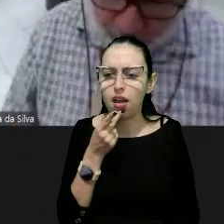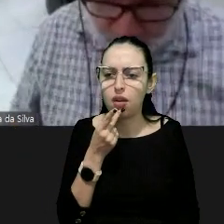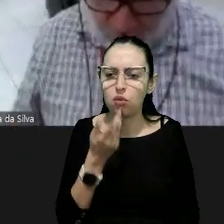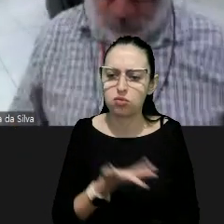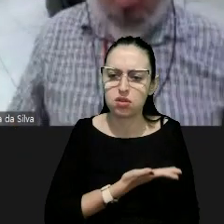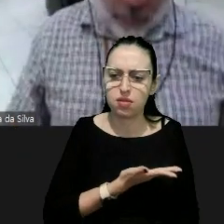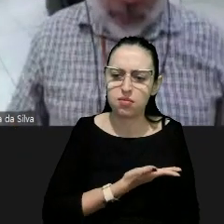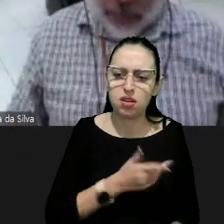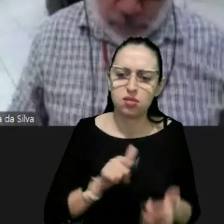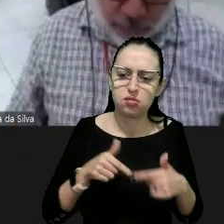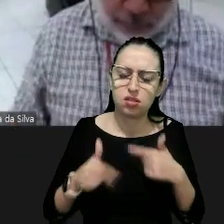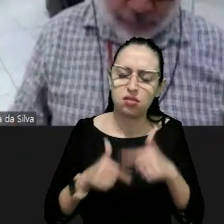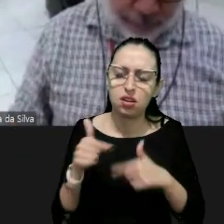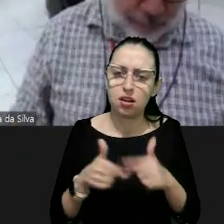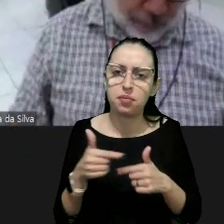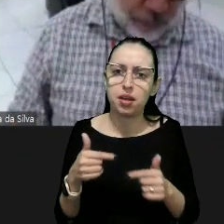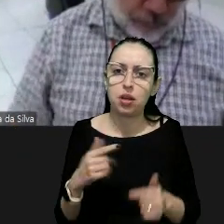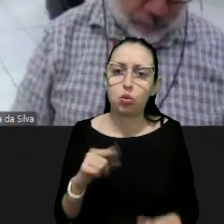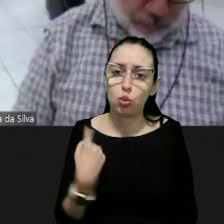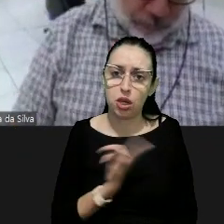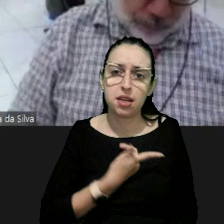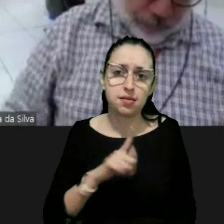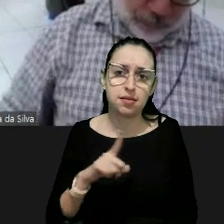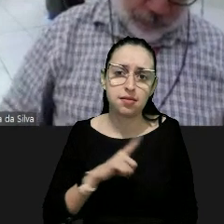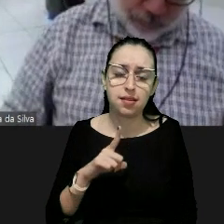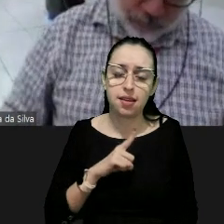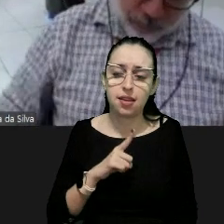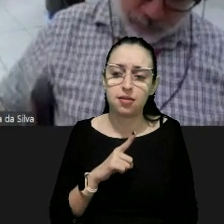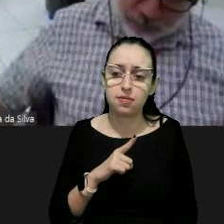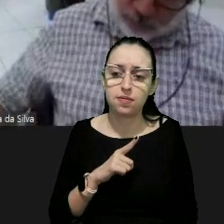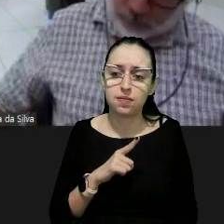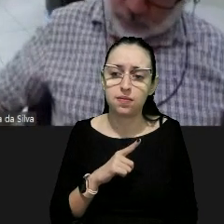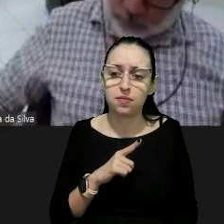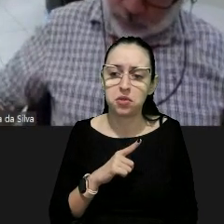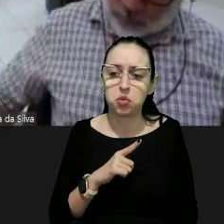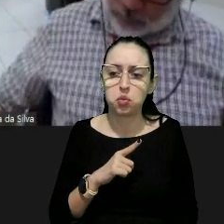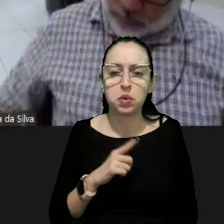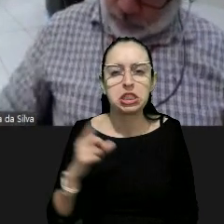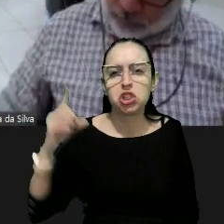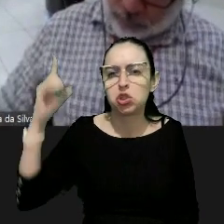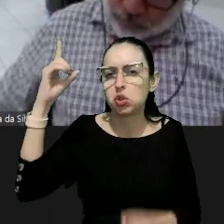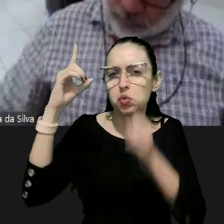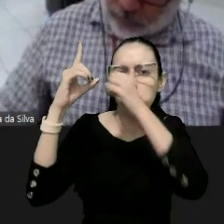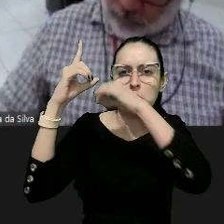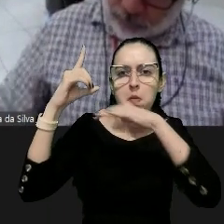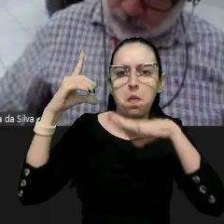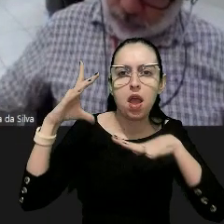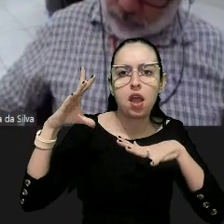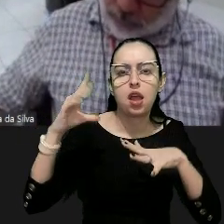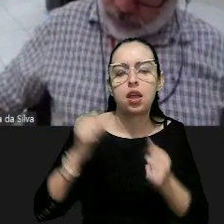nós temos, eu comento aqui com o pessoal do fórum, que nós temos é quase